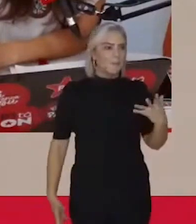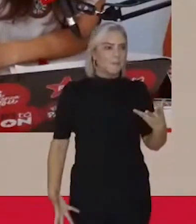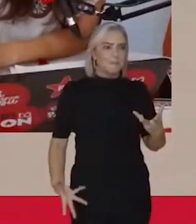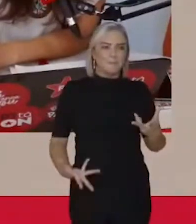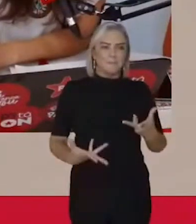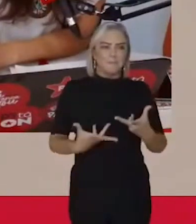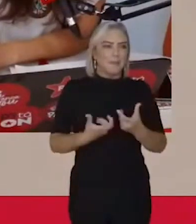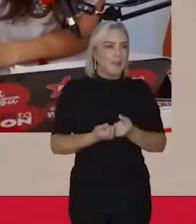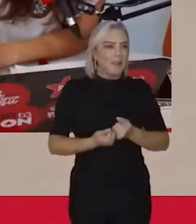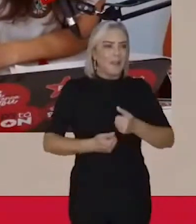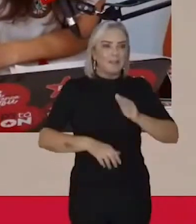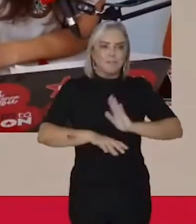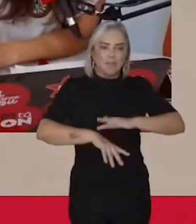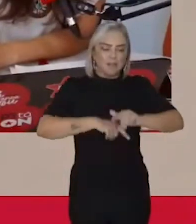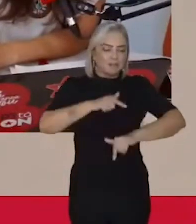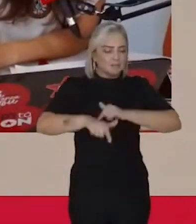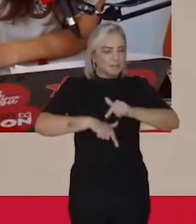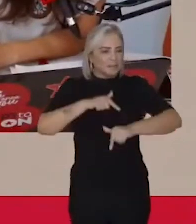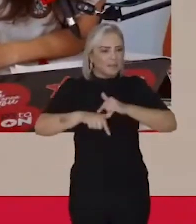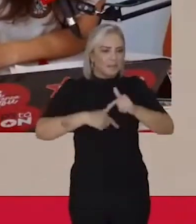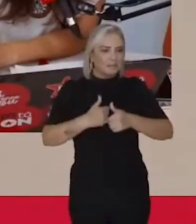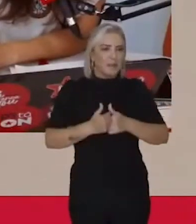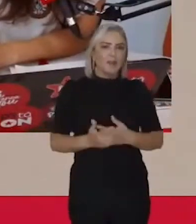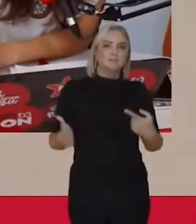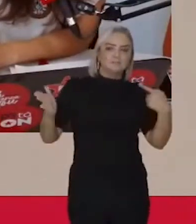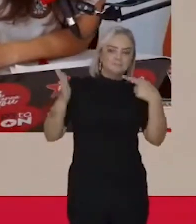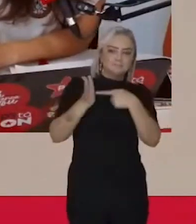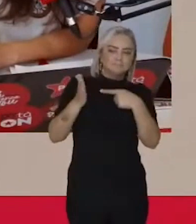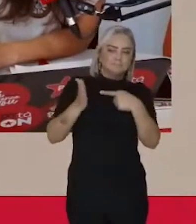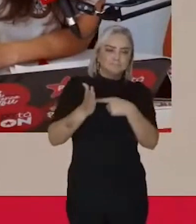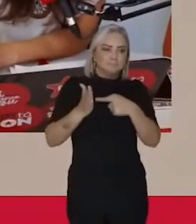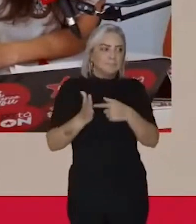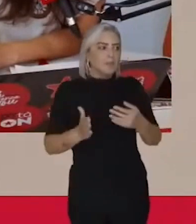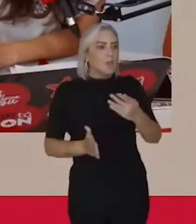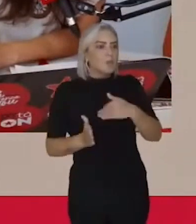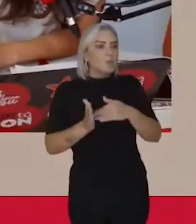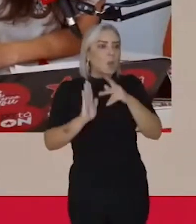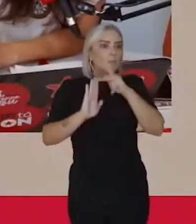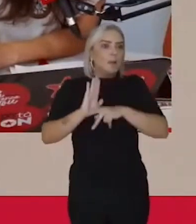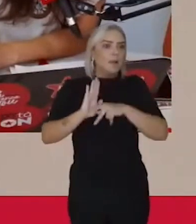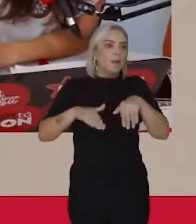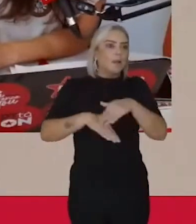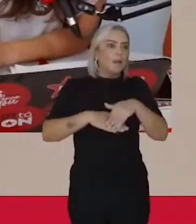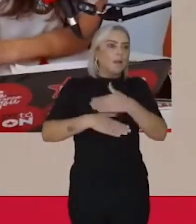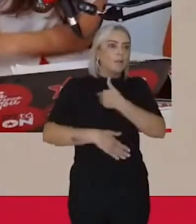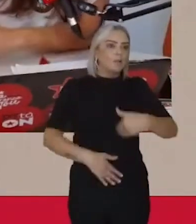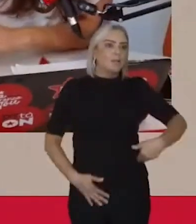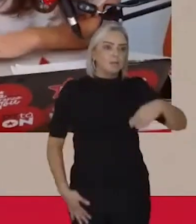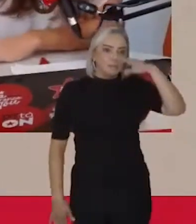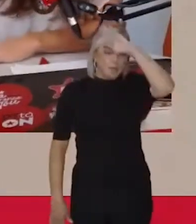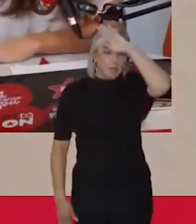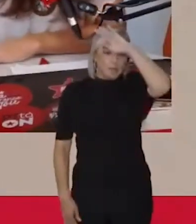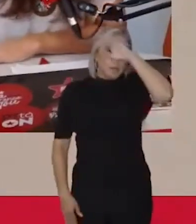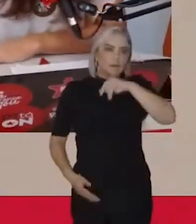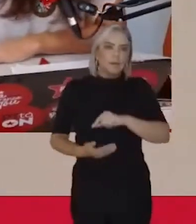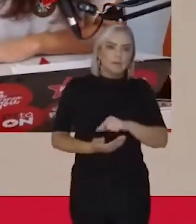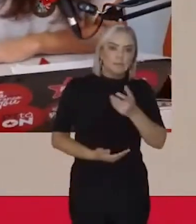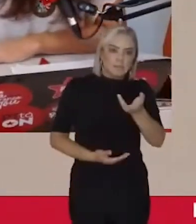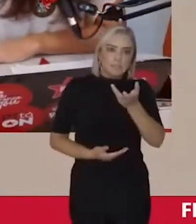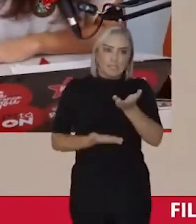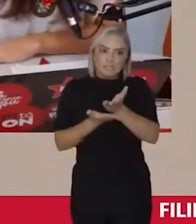bancada mais ativa, do ponto de vista da denúncia de todos os projetos que estão em tramitação do governo Bolsonaro, que procuram